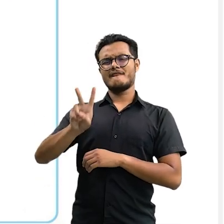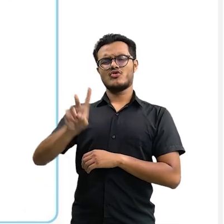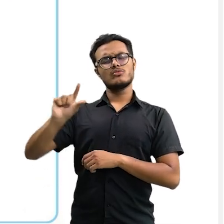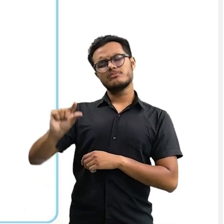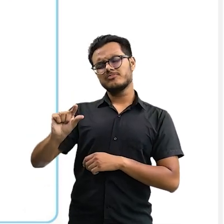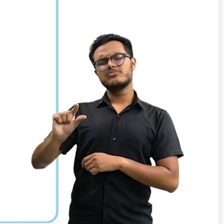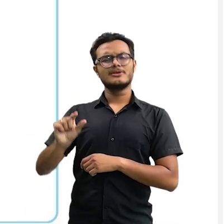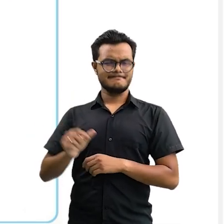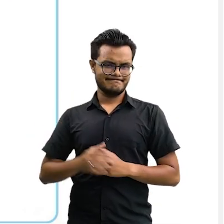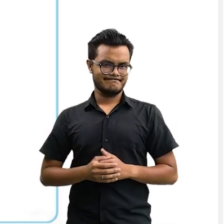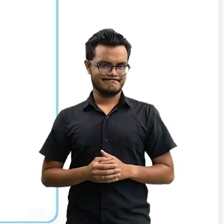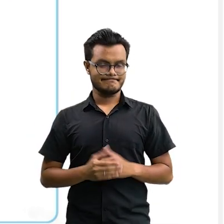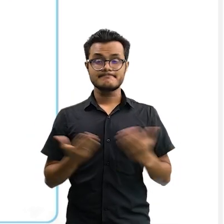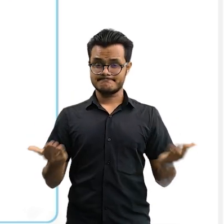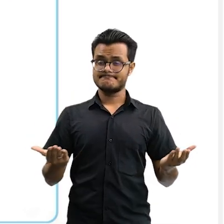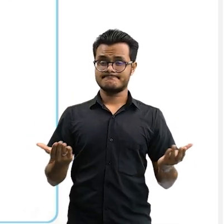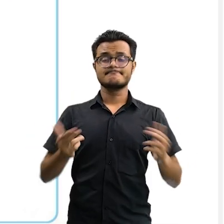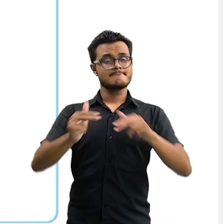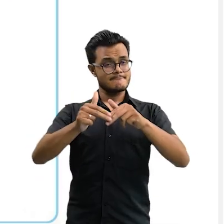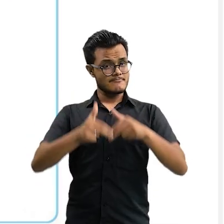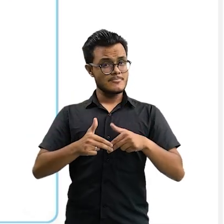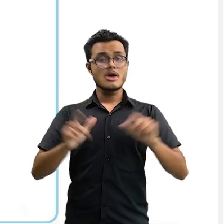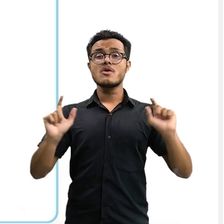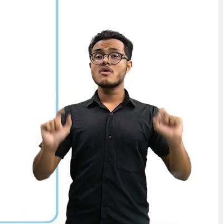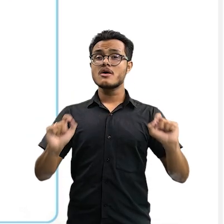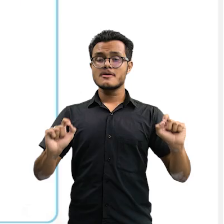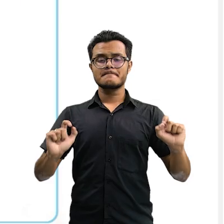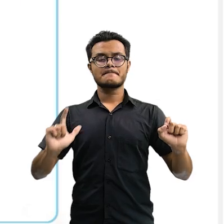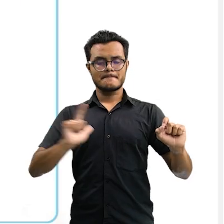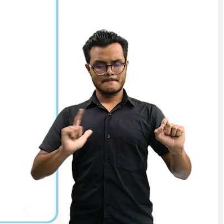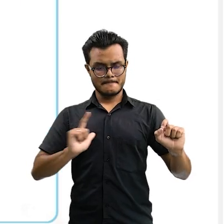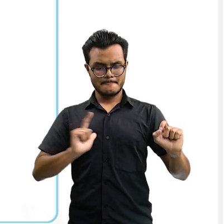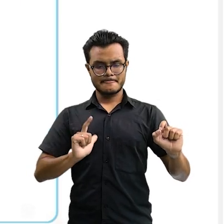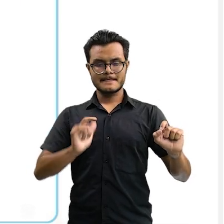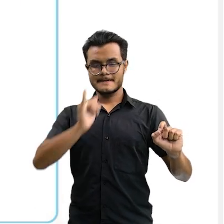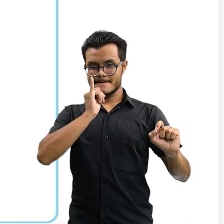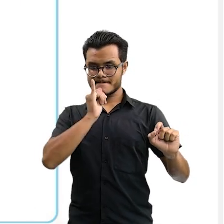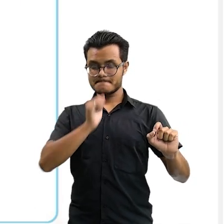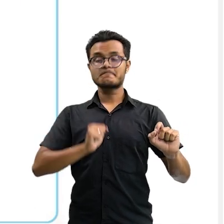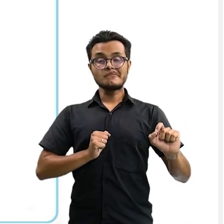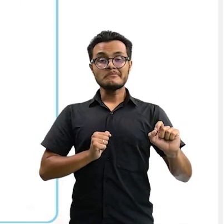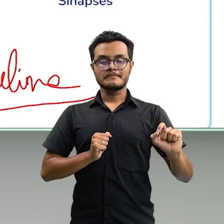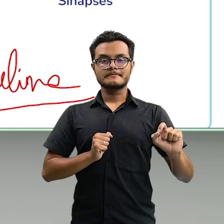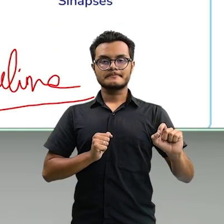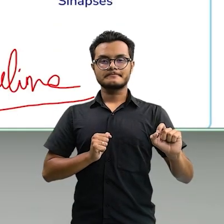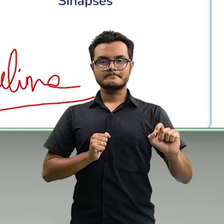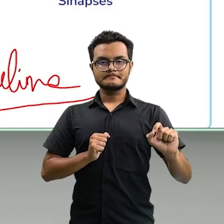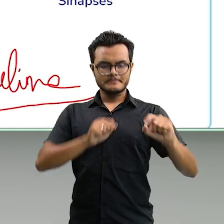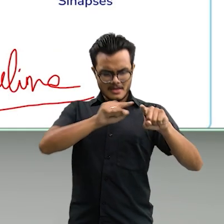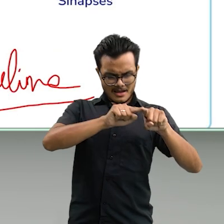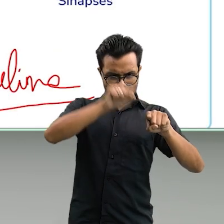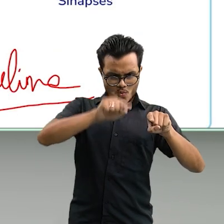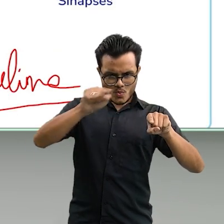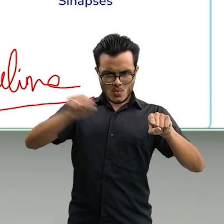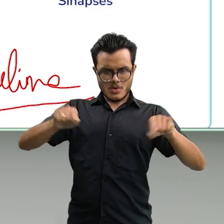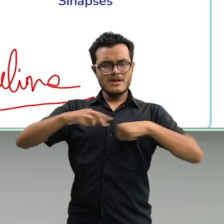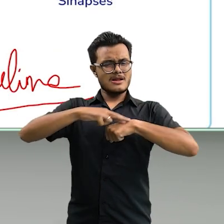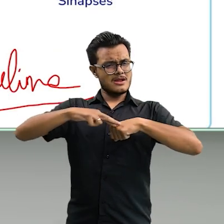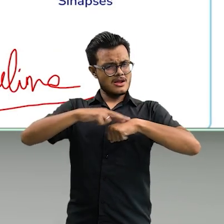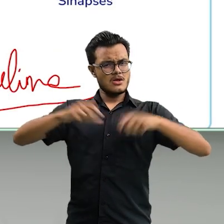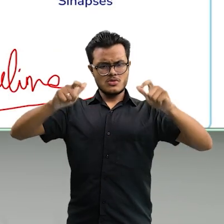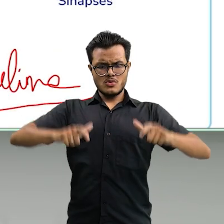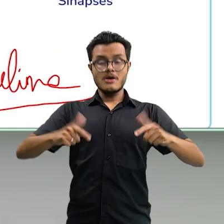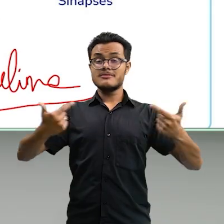milivolts. E aí, o que acontece? Eu tenho, entre uma bainha de mielina e outra, uma região que não